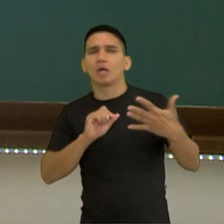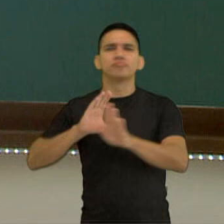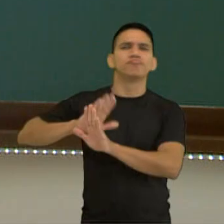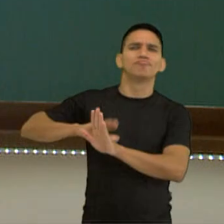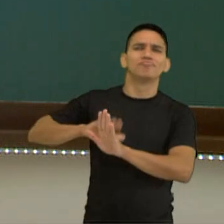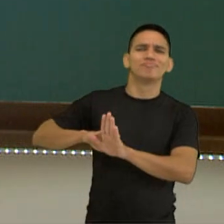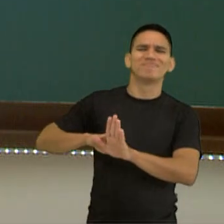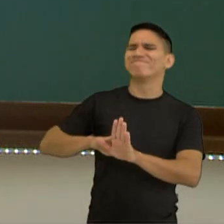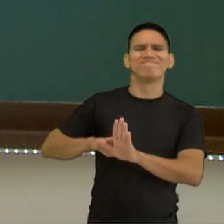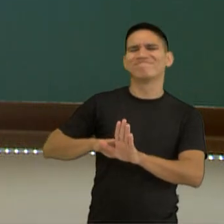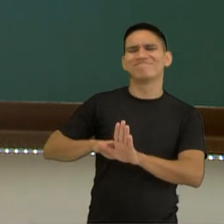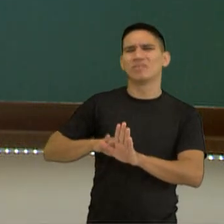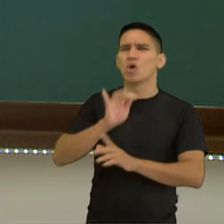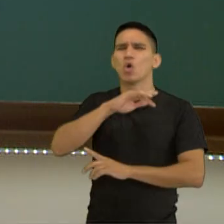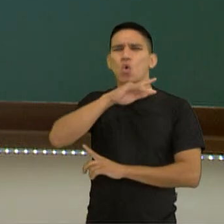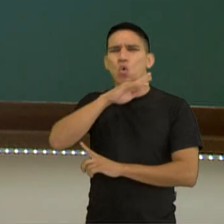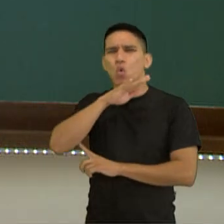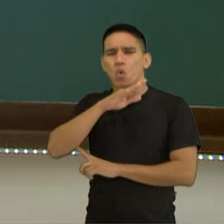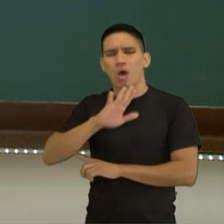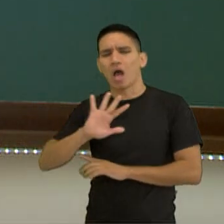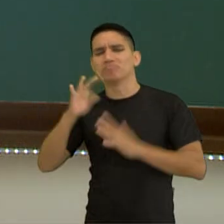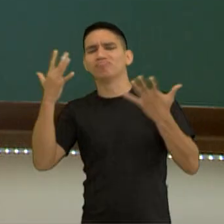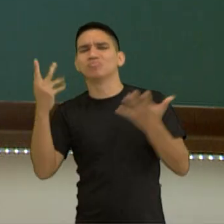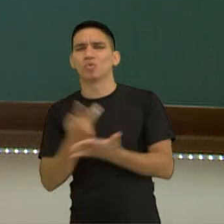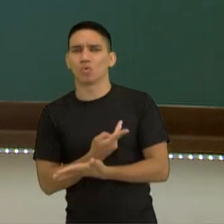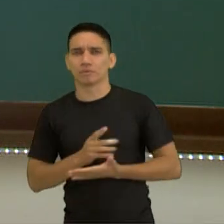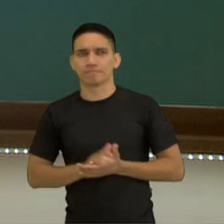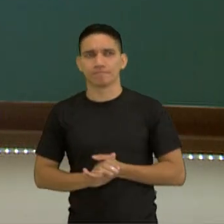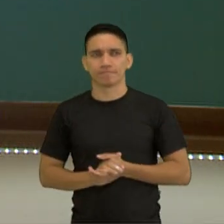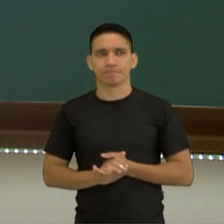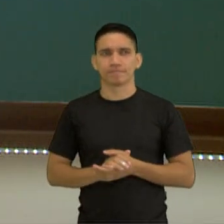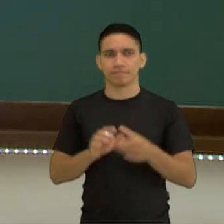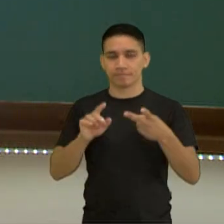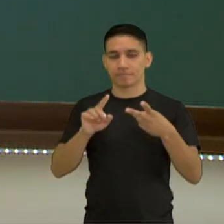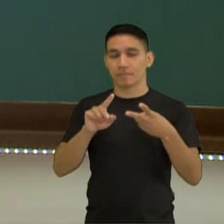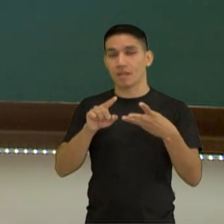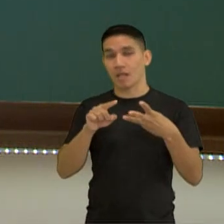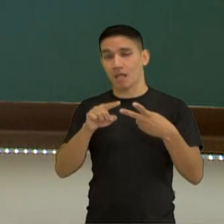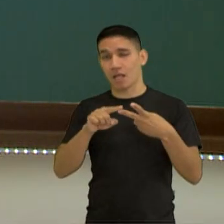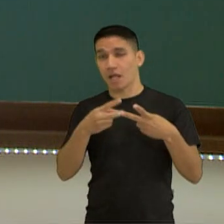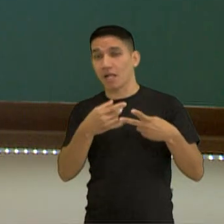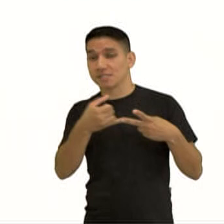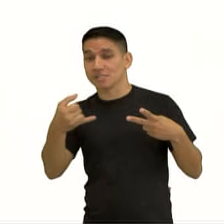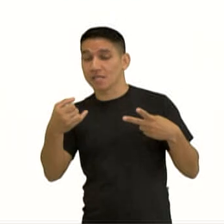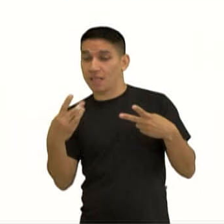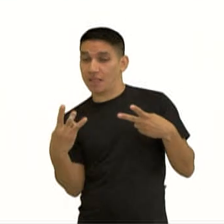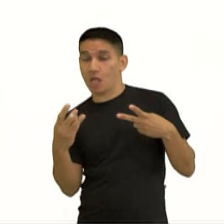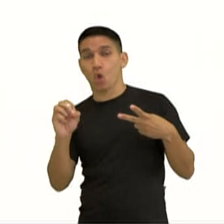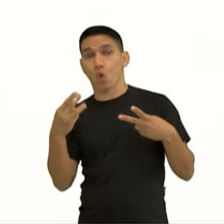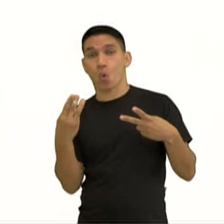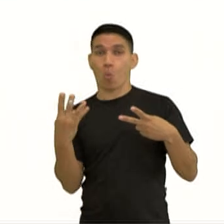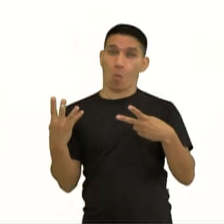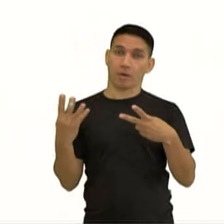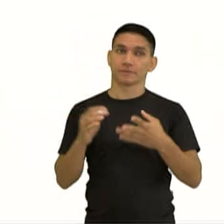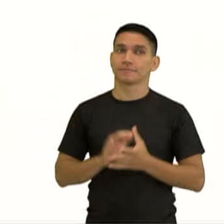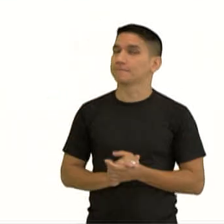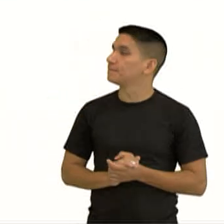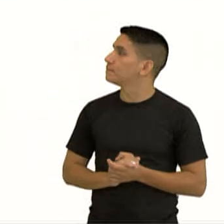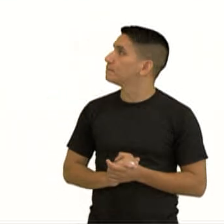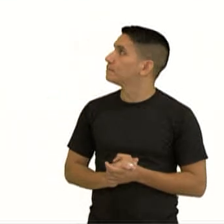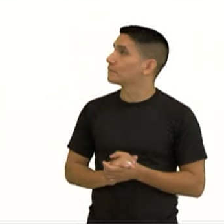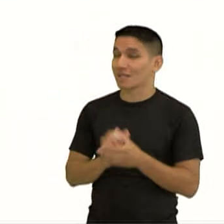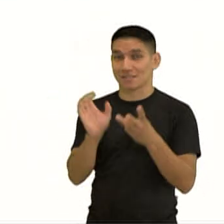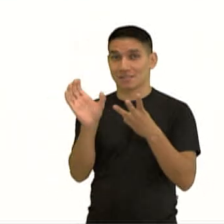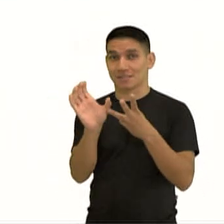negativa de um evento? A linha 3 ou a linha 4? E o presente contínuo. The present continuous are good for